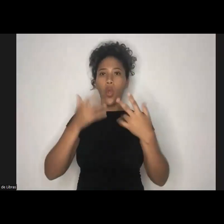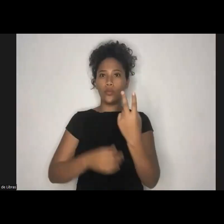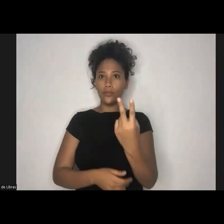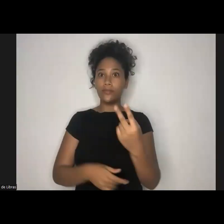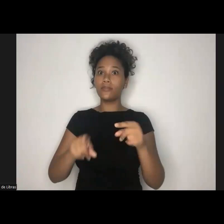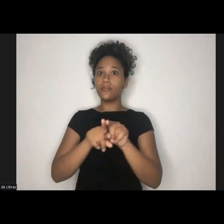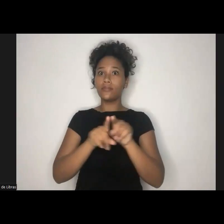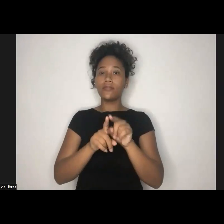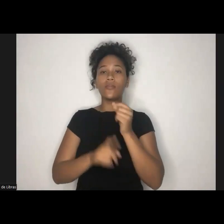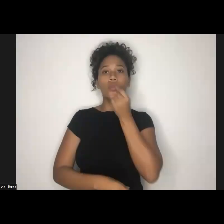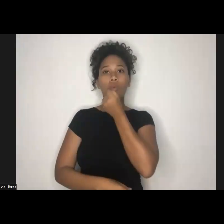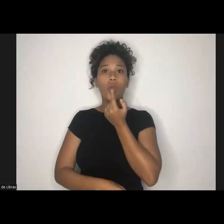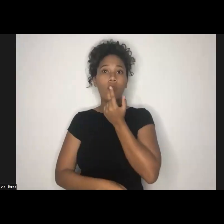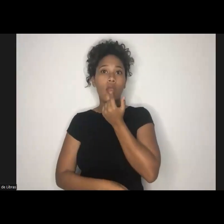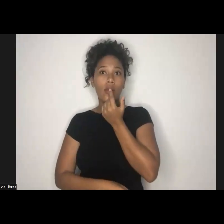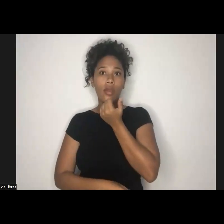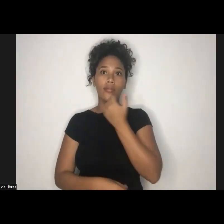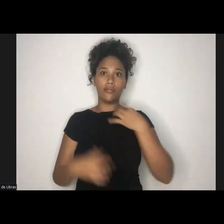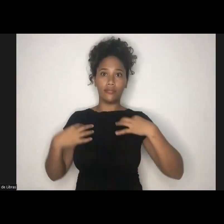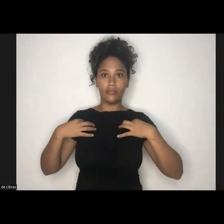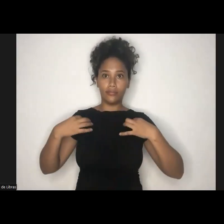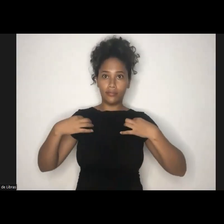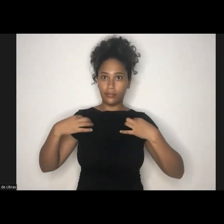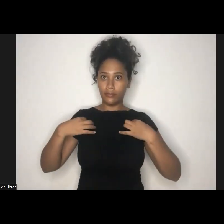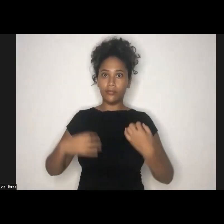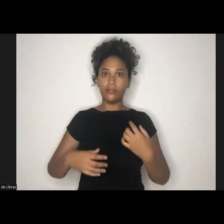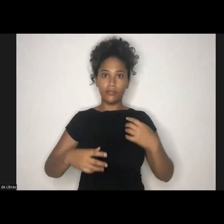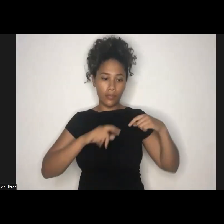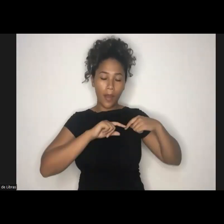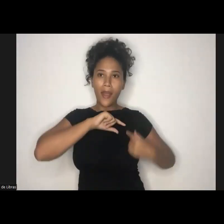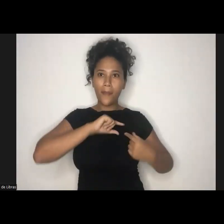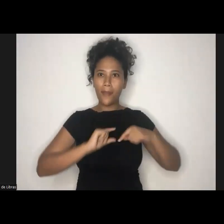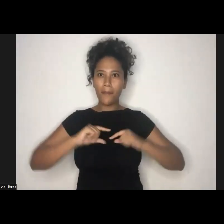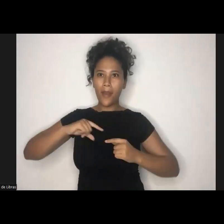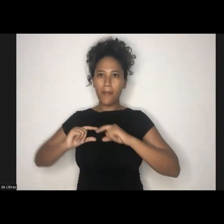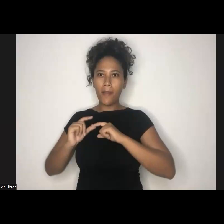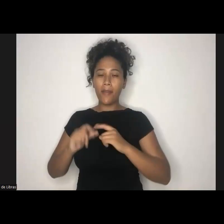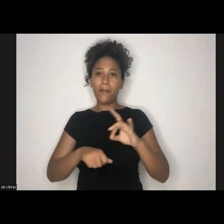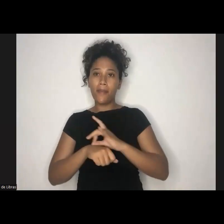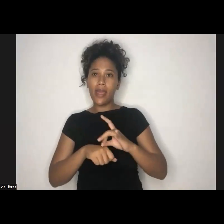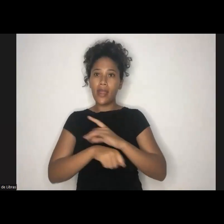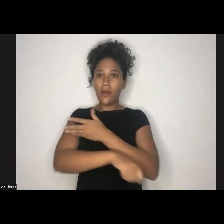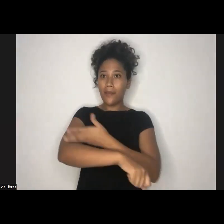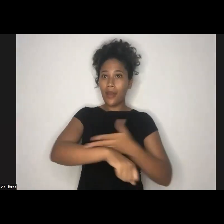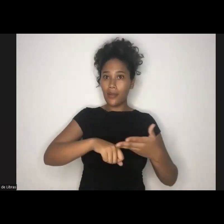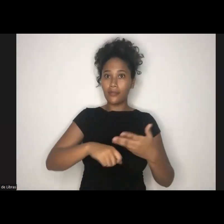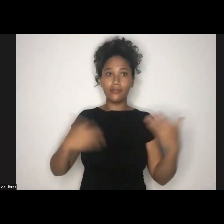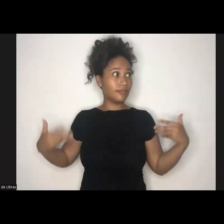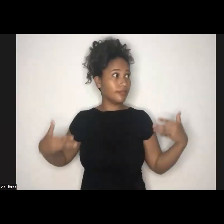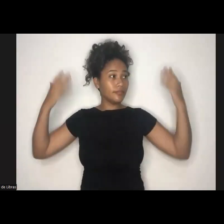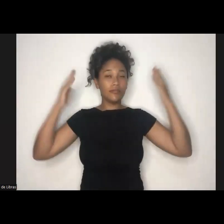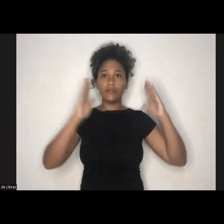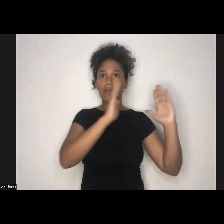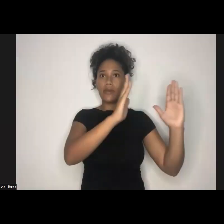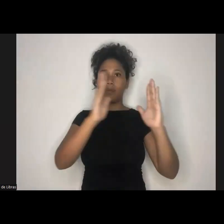um batom vermelho e uma camisa com grafismos pretos e brancos atrás de mim tem uma